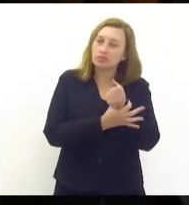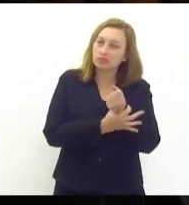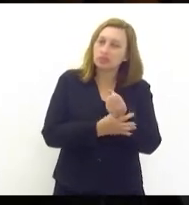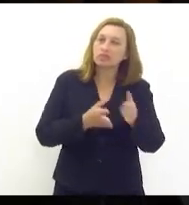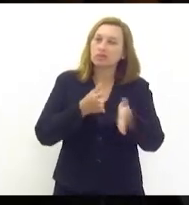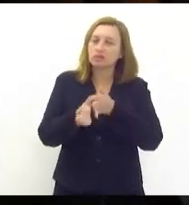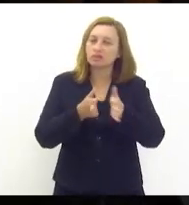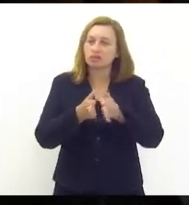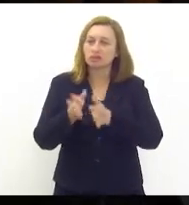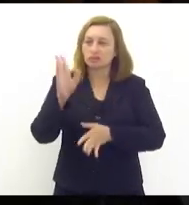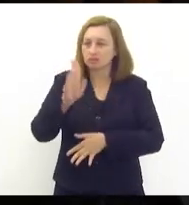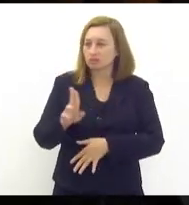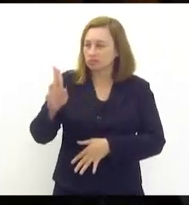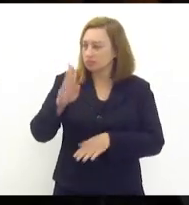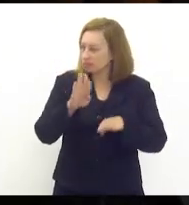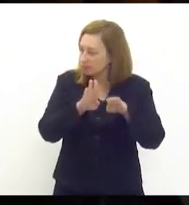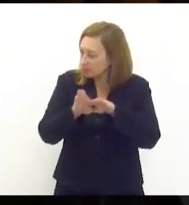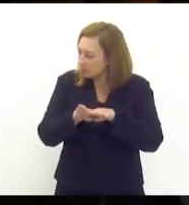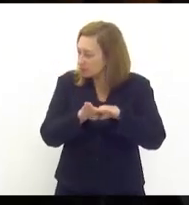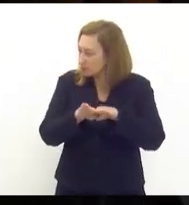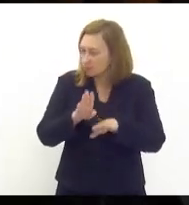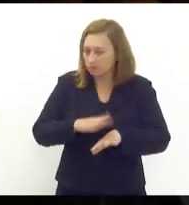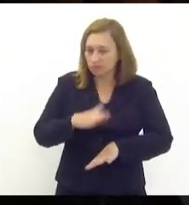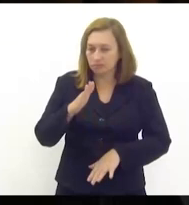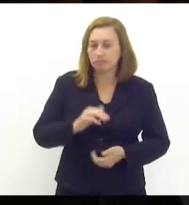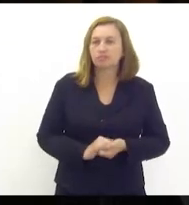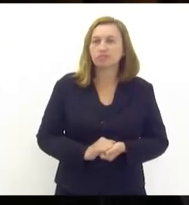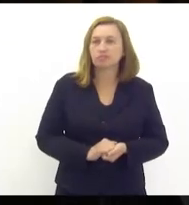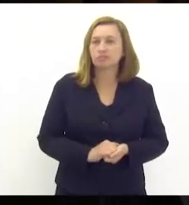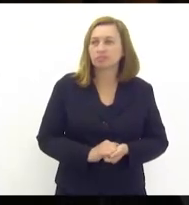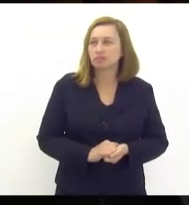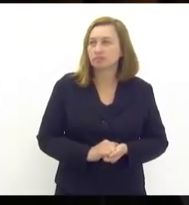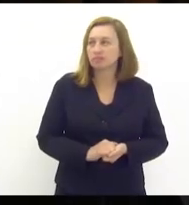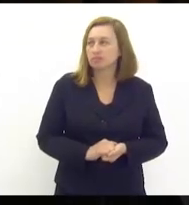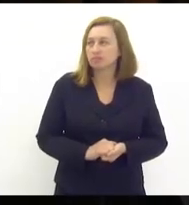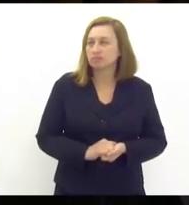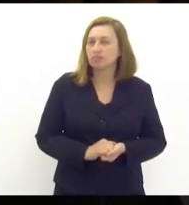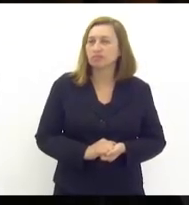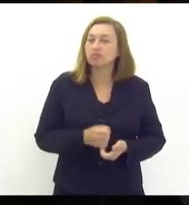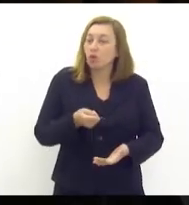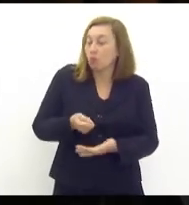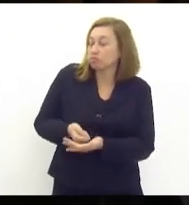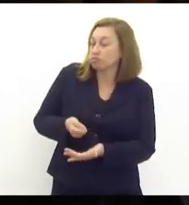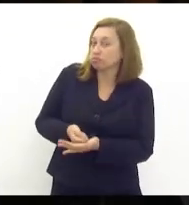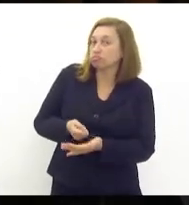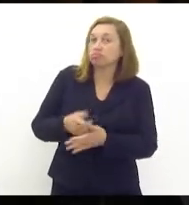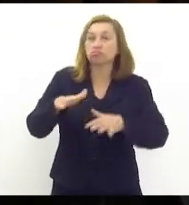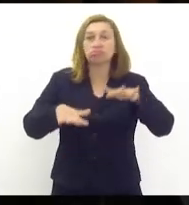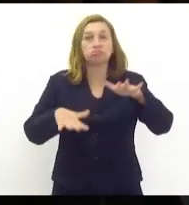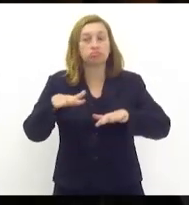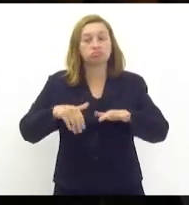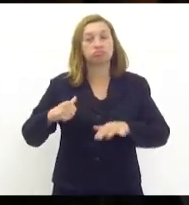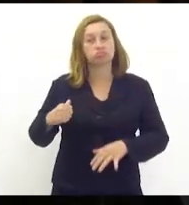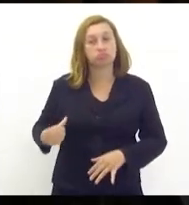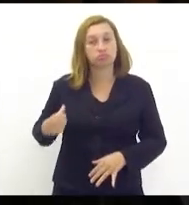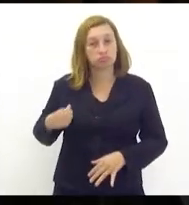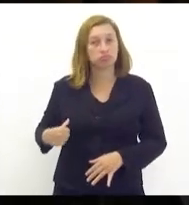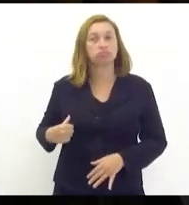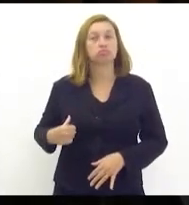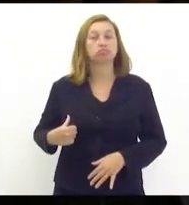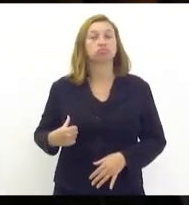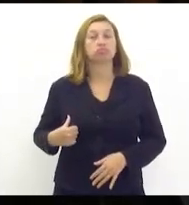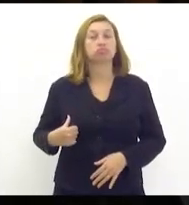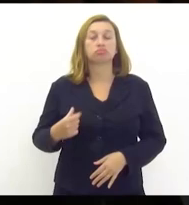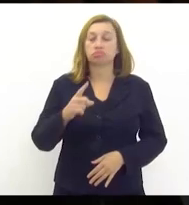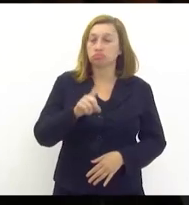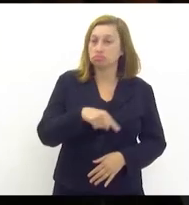ensino superior seja mais igualitário mais equitativo e se a gente de repente vincula uma obrigação dependendo da natureza da bolsa a gente acaba